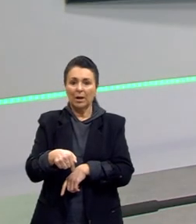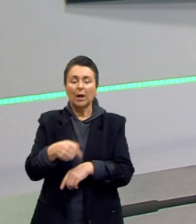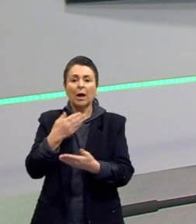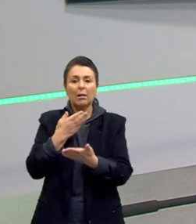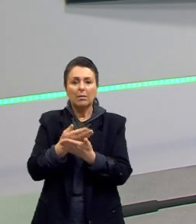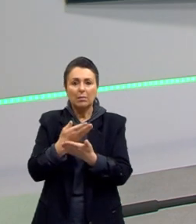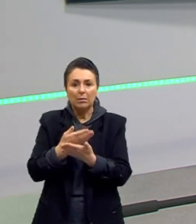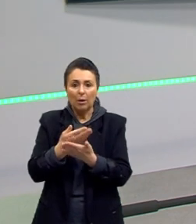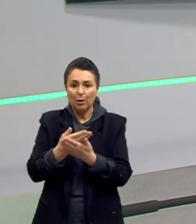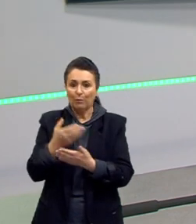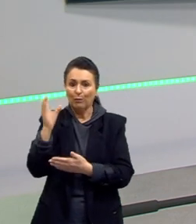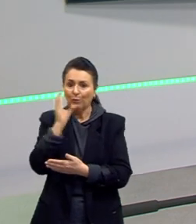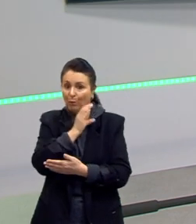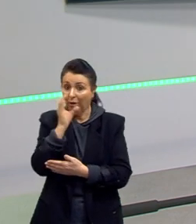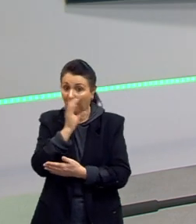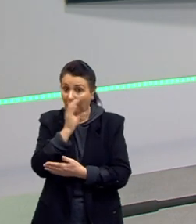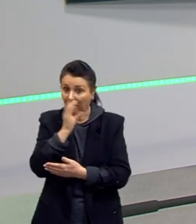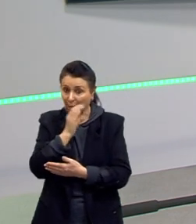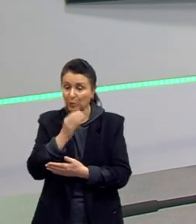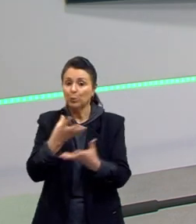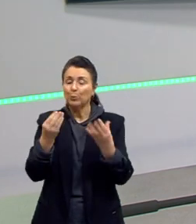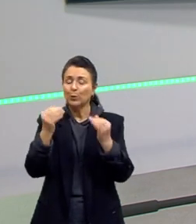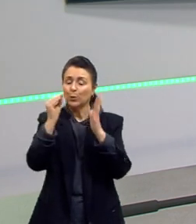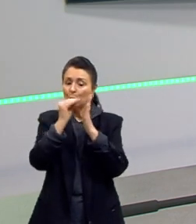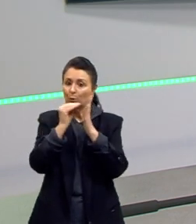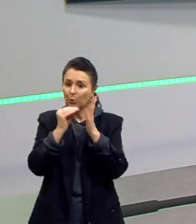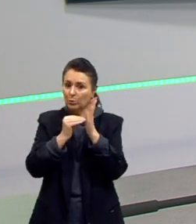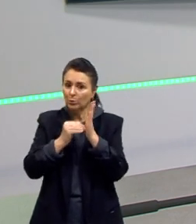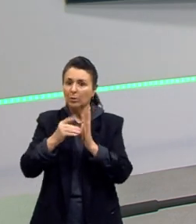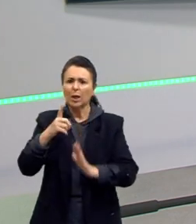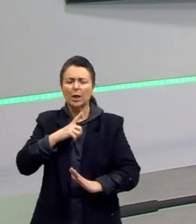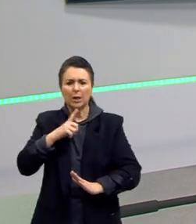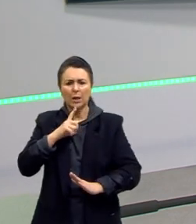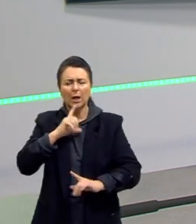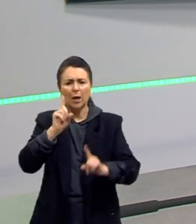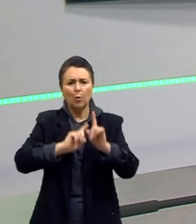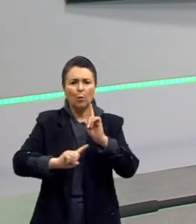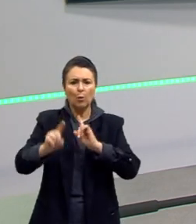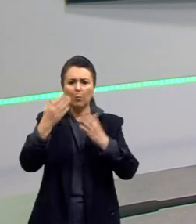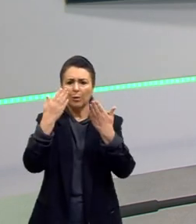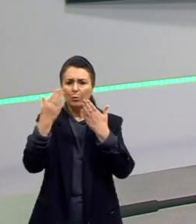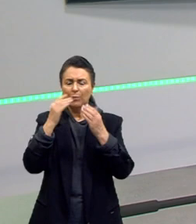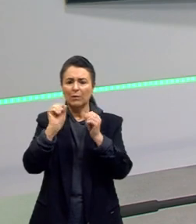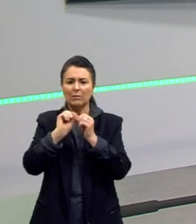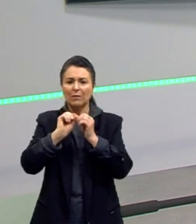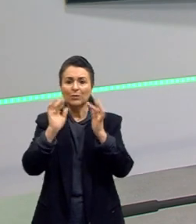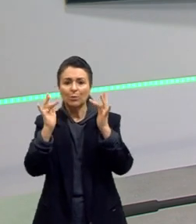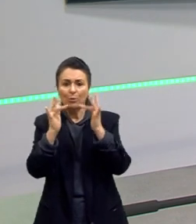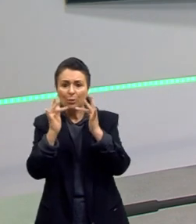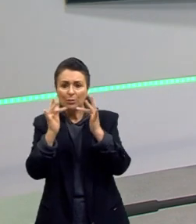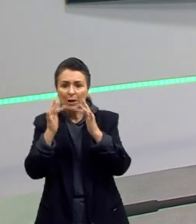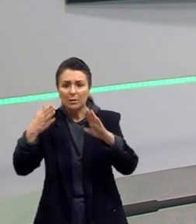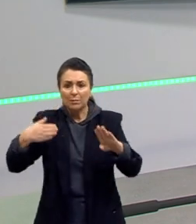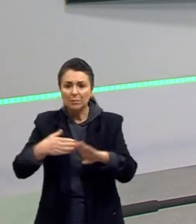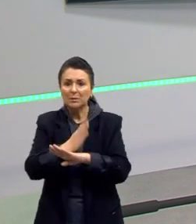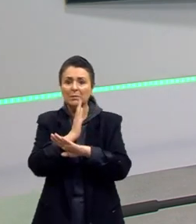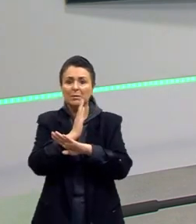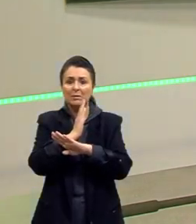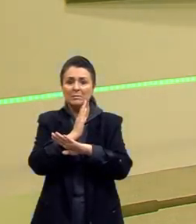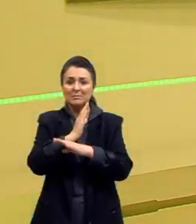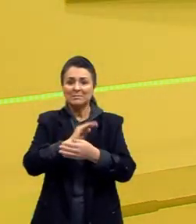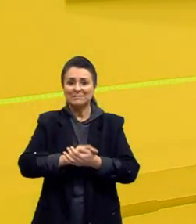nossa nossa linha um pouco maçante né se tu tiver alguma dificuldade gurizada entre em contato e partiu